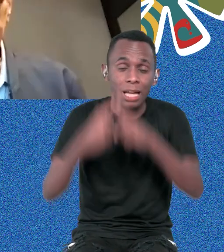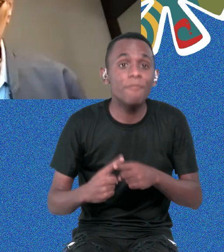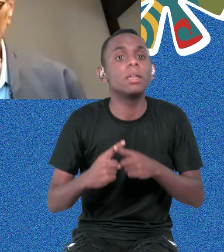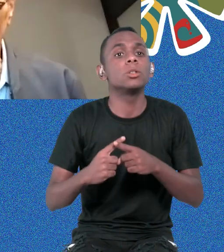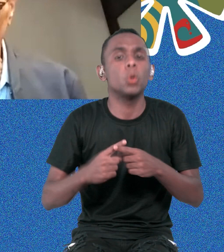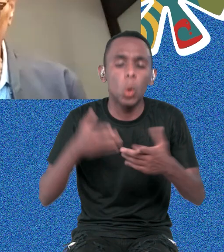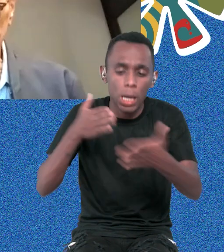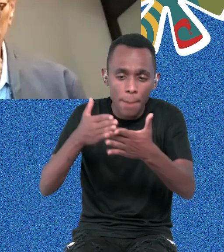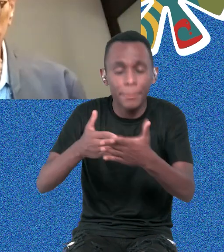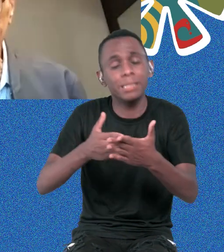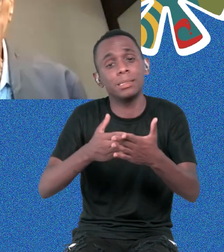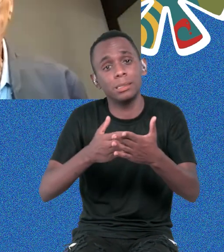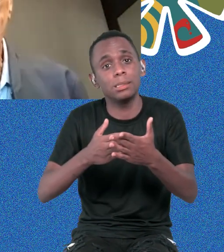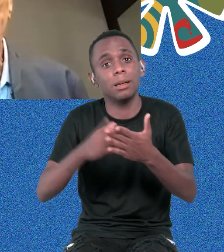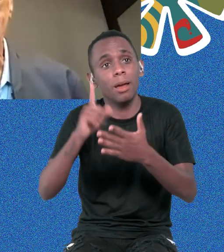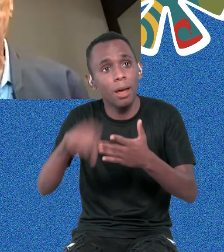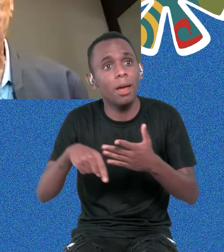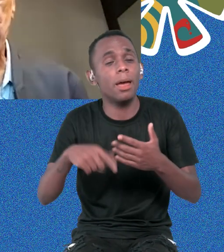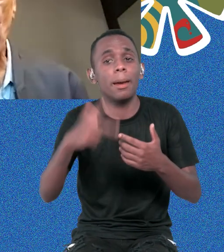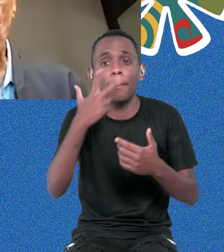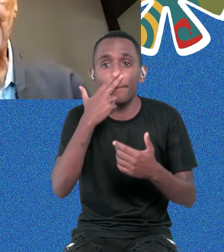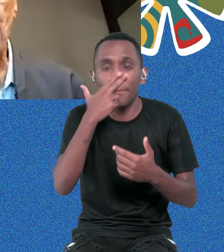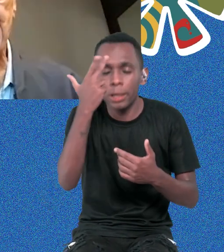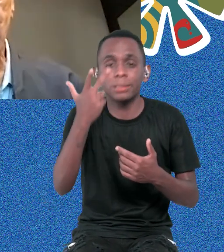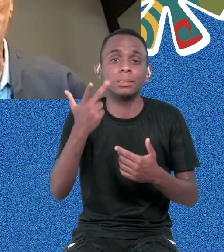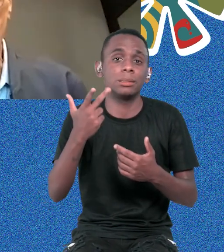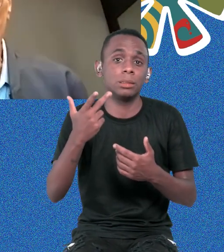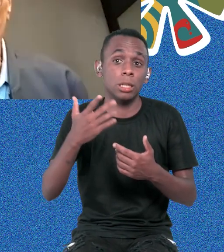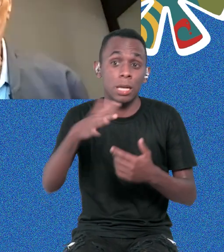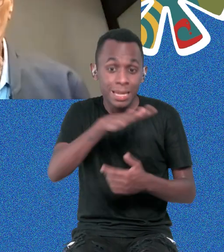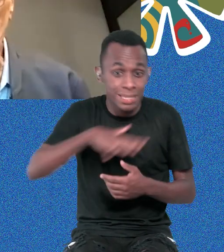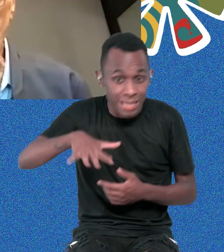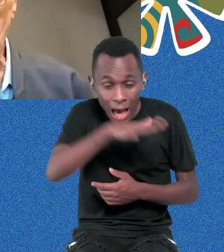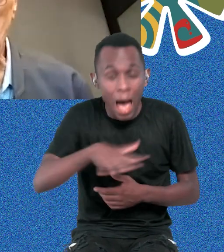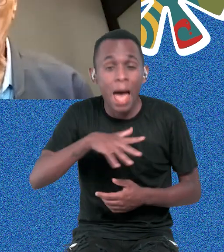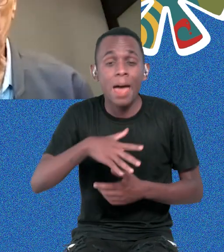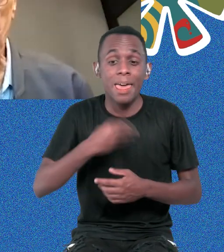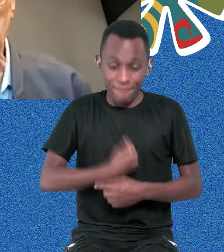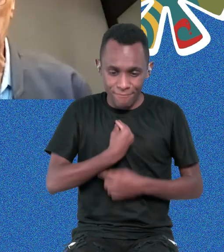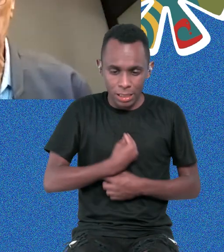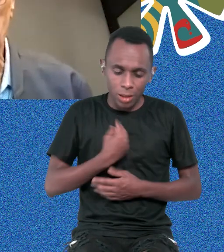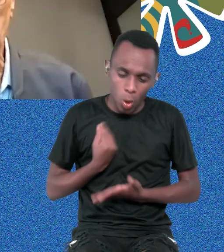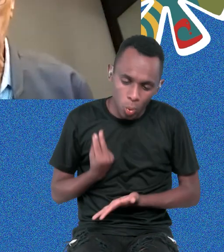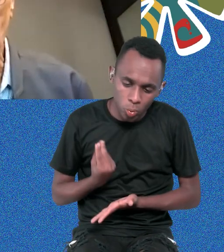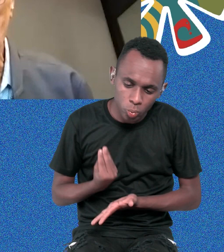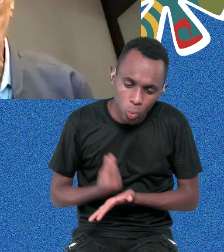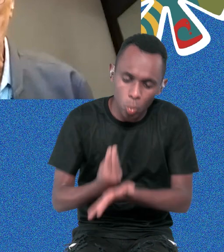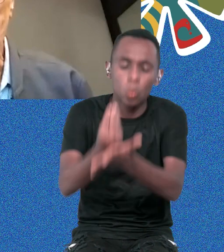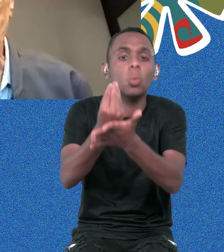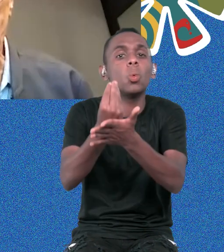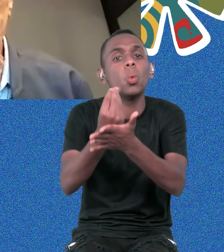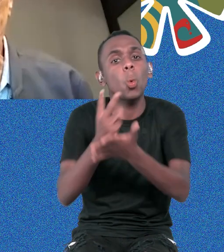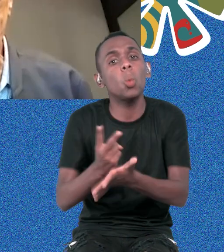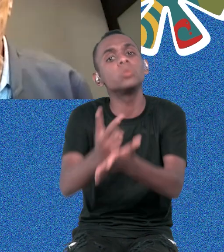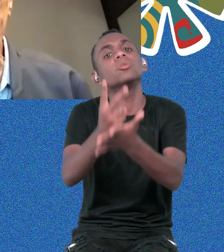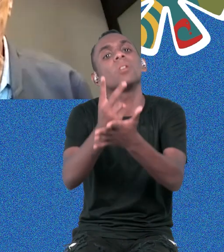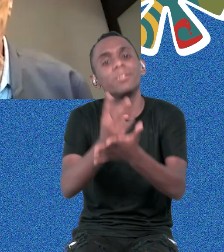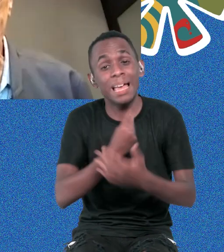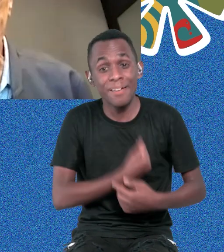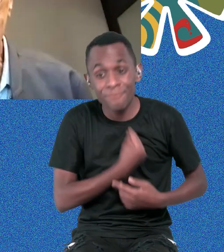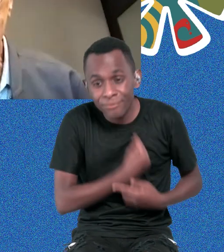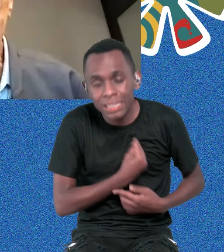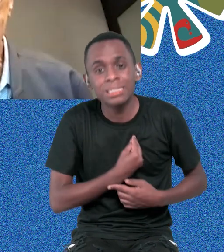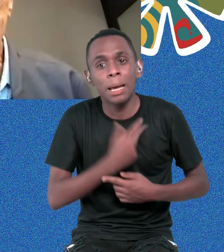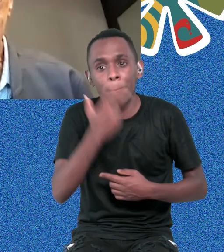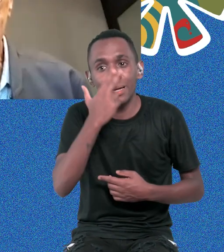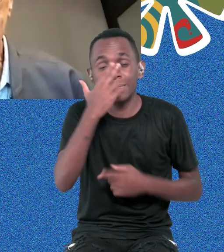as disputas deles são fundamentalmente. Que tensionam a educação são disputas por vida, vidas